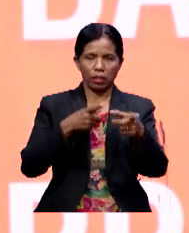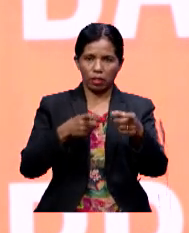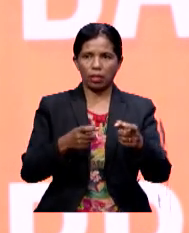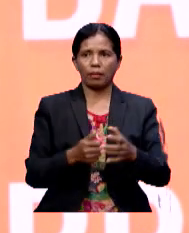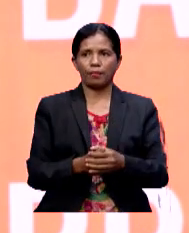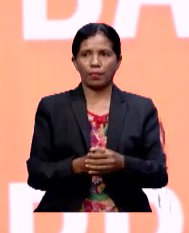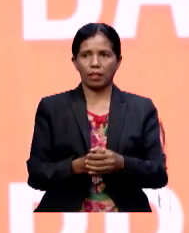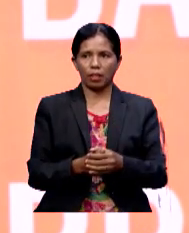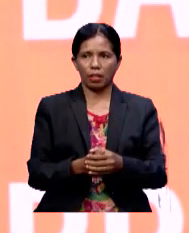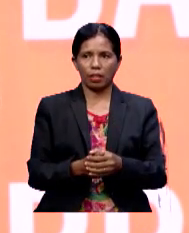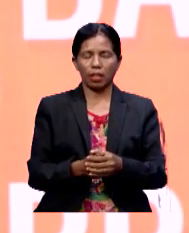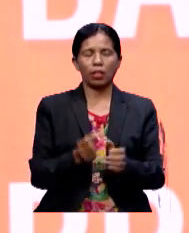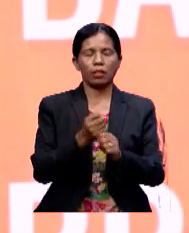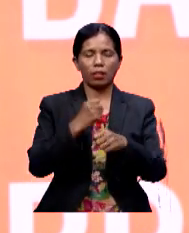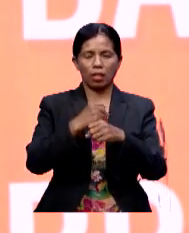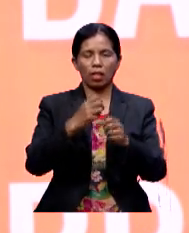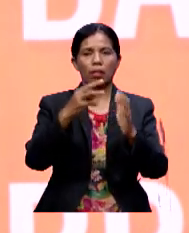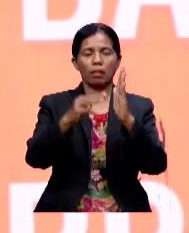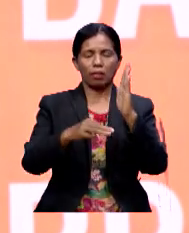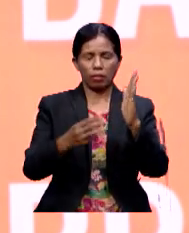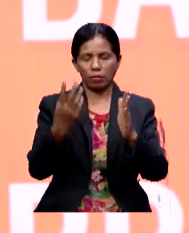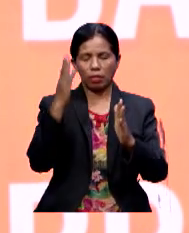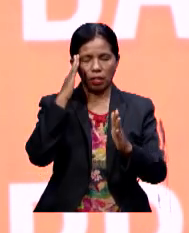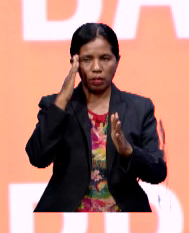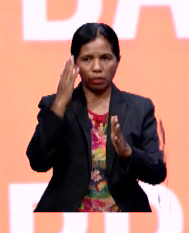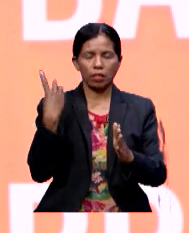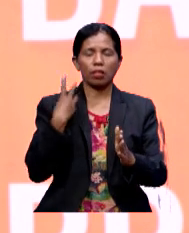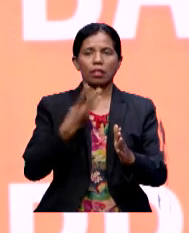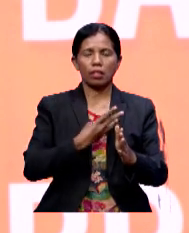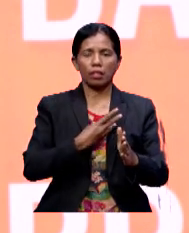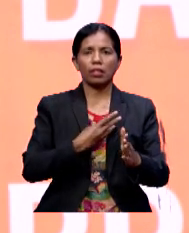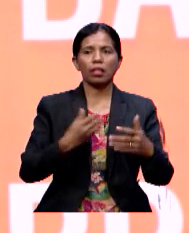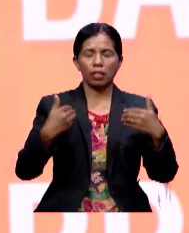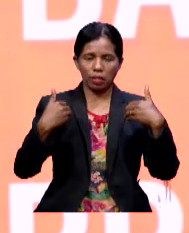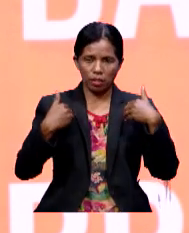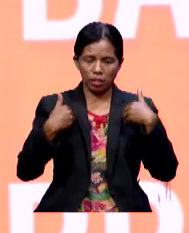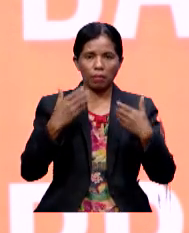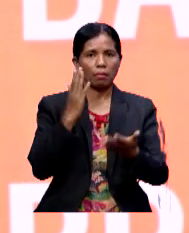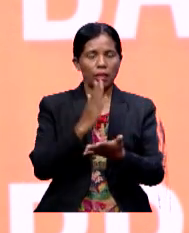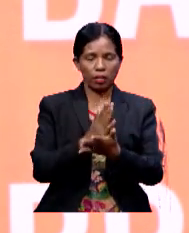Intervenção, claro, mediação. Quando está falha ou na prevenção,